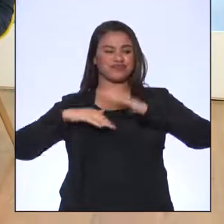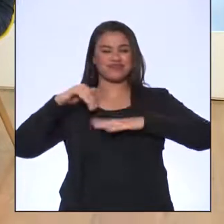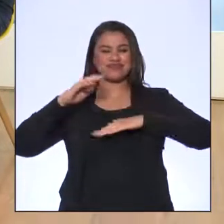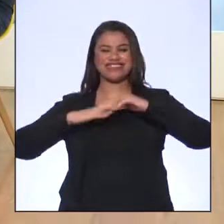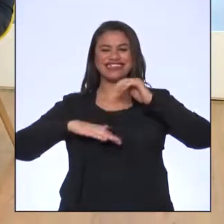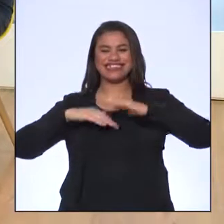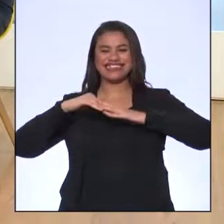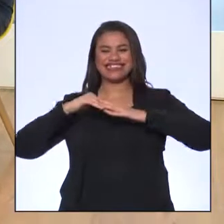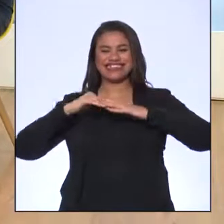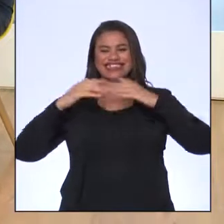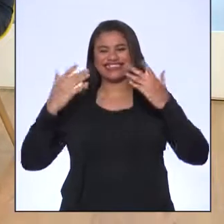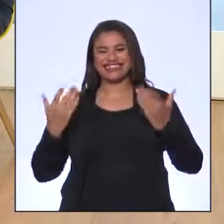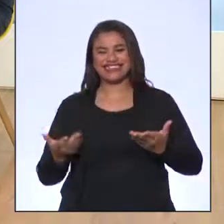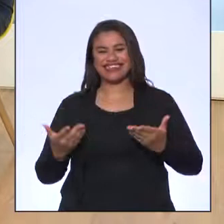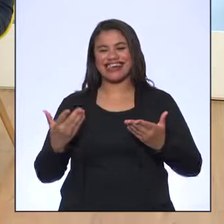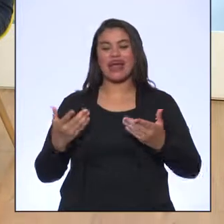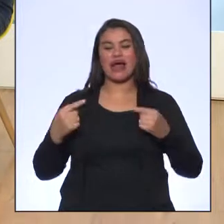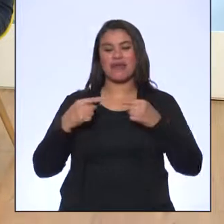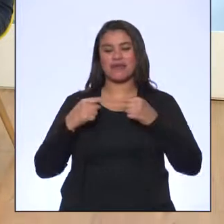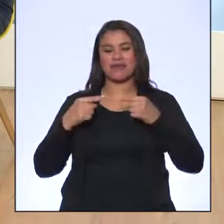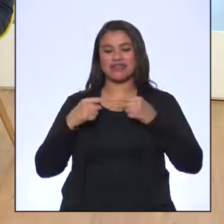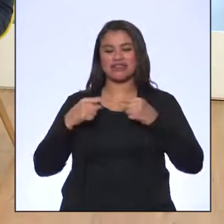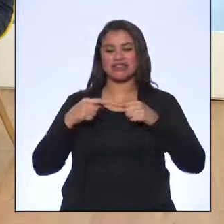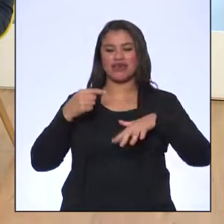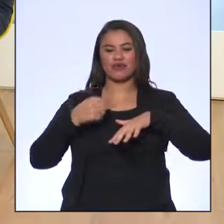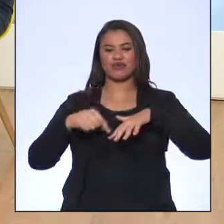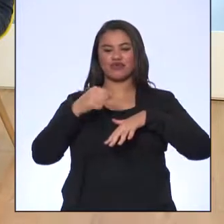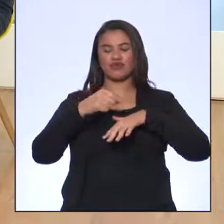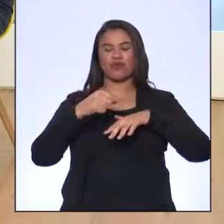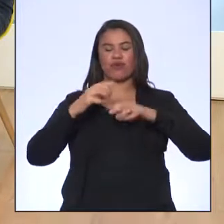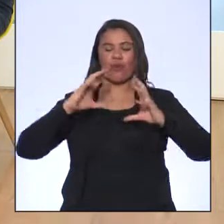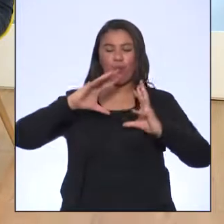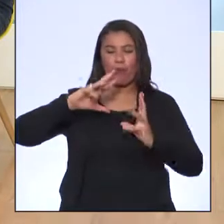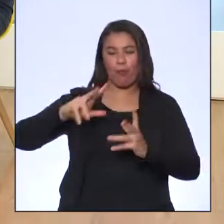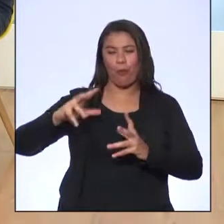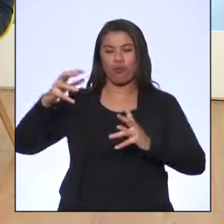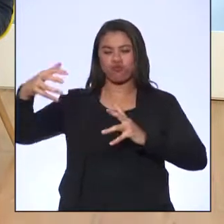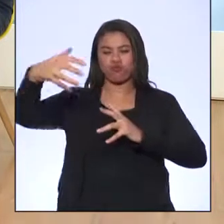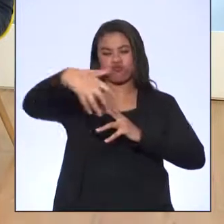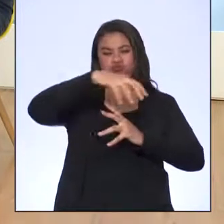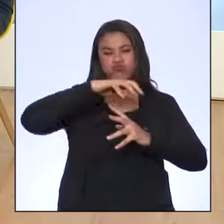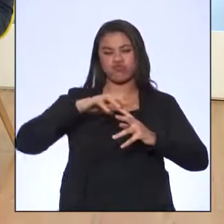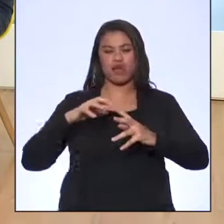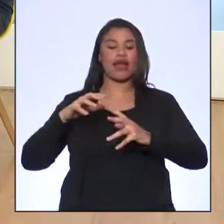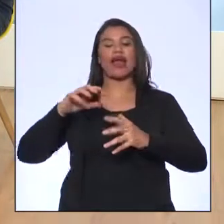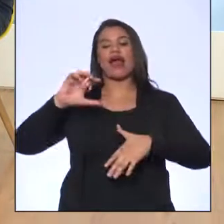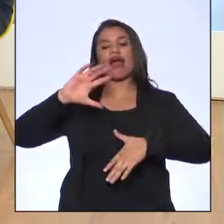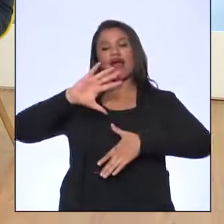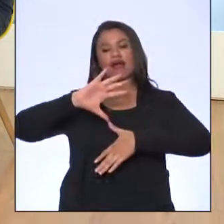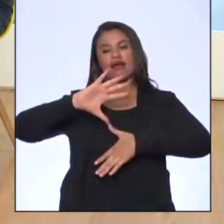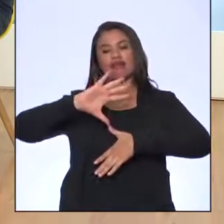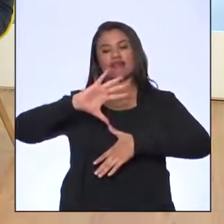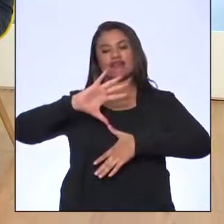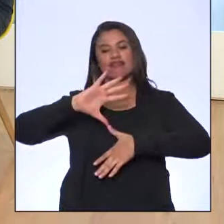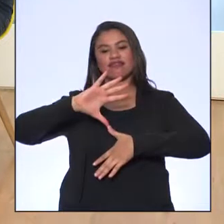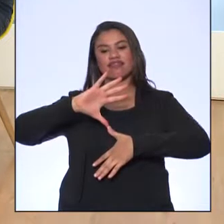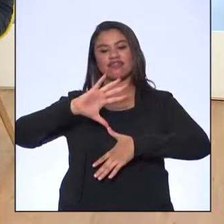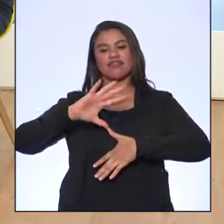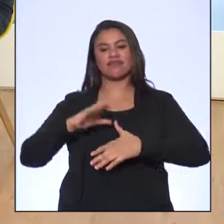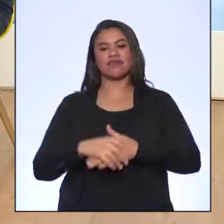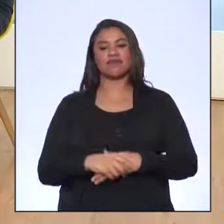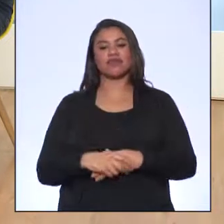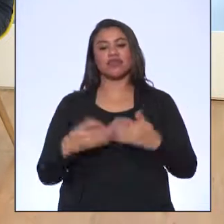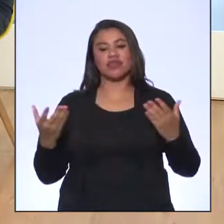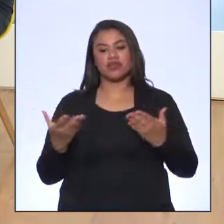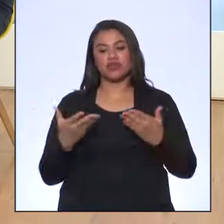com o continente americano, né? Vocês devem lembrar do nosso diálogo aqui, né, professor? E agora a gente vai aprofundar um